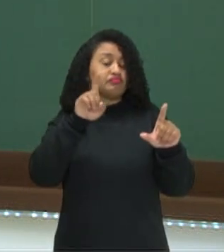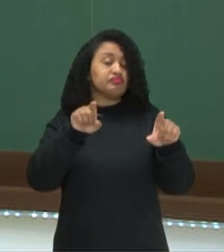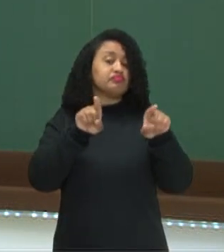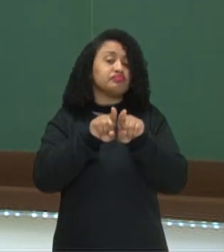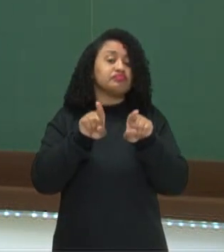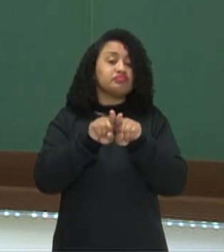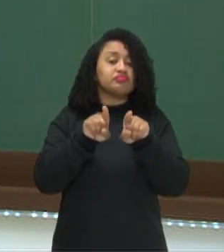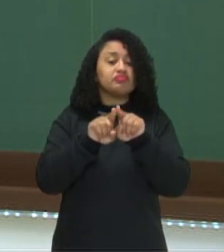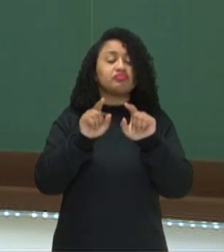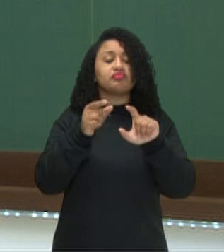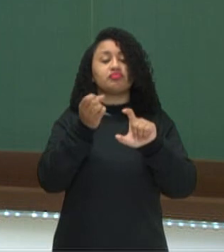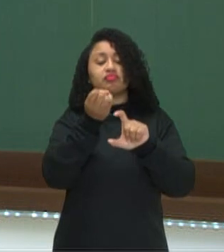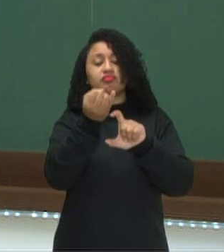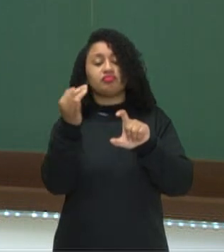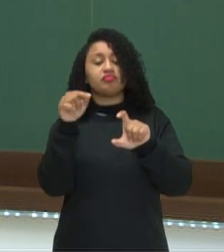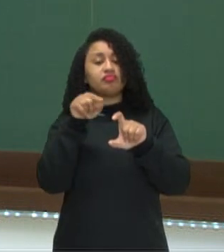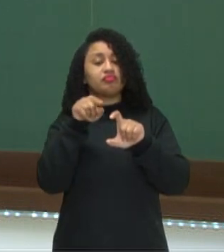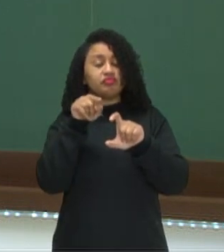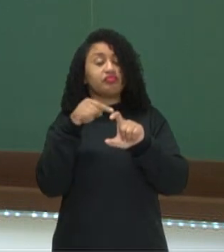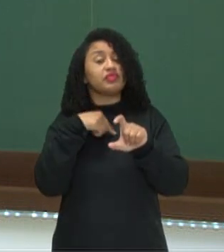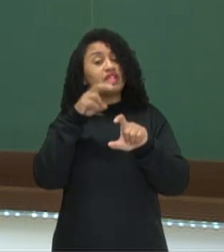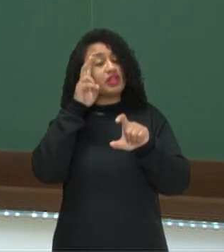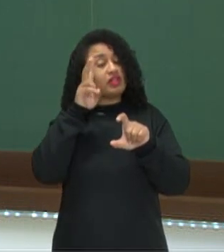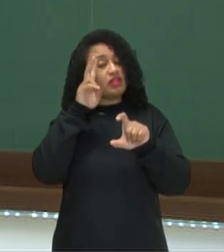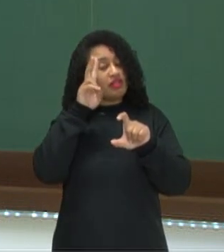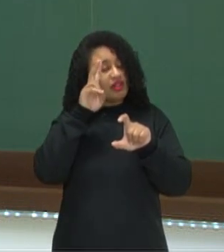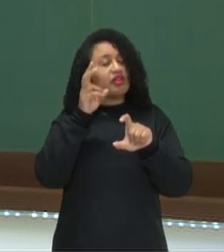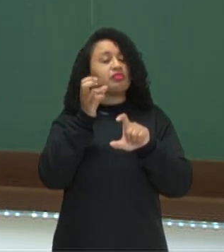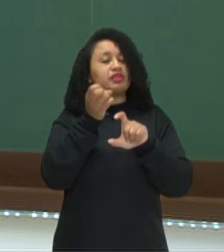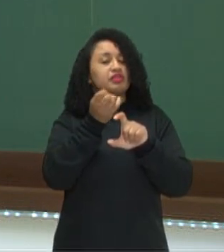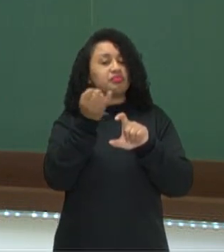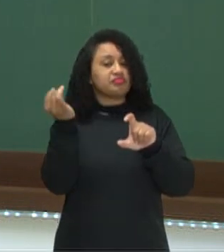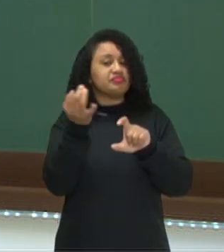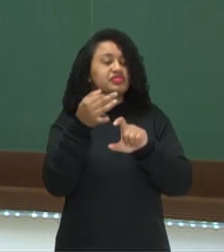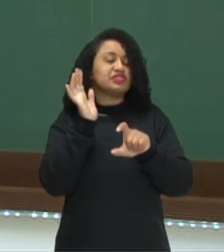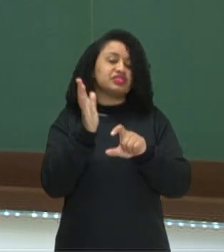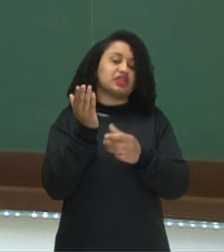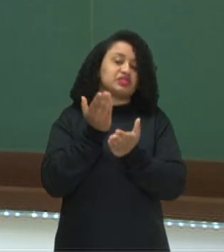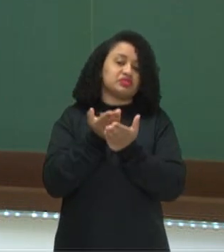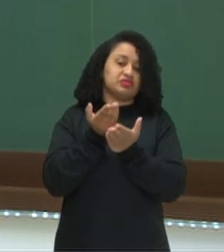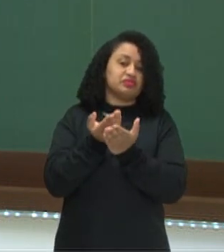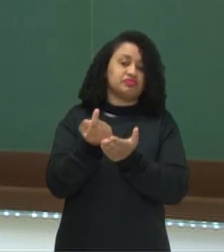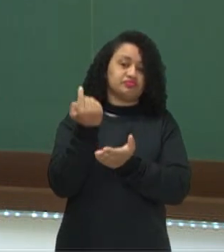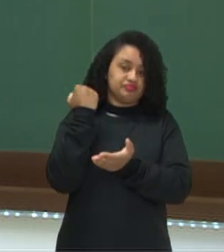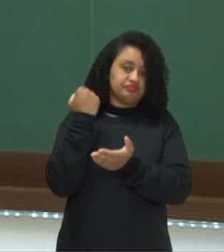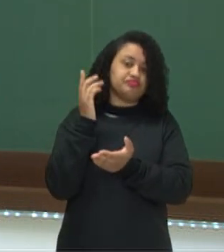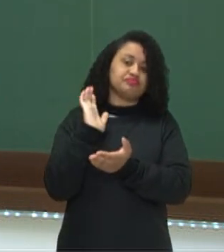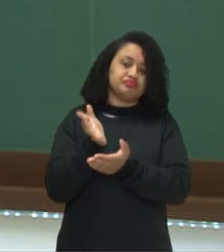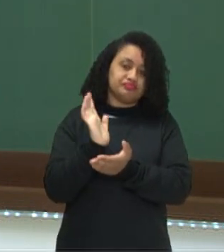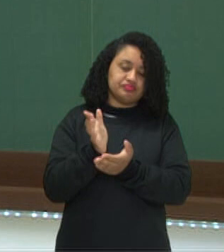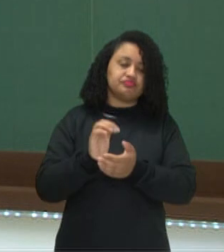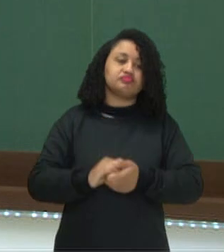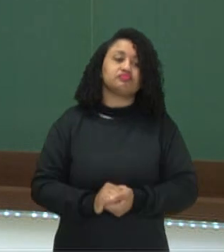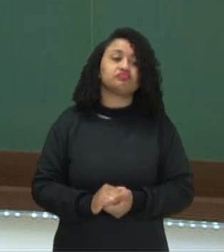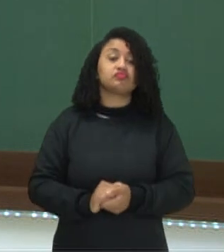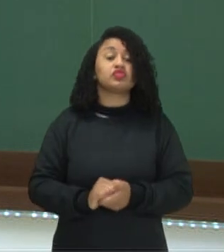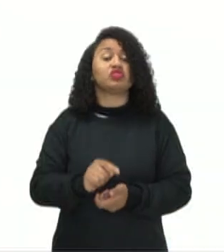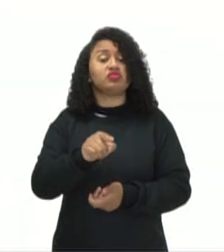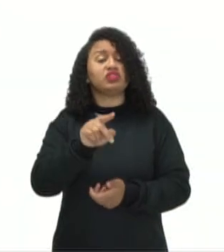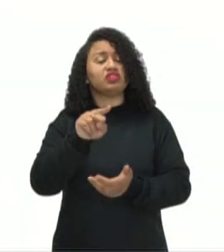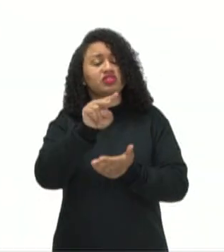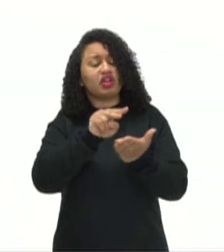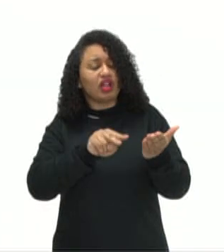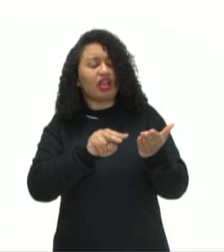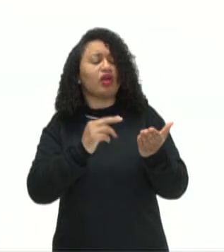lembra muito a parte de potência, de potenciação que a gente já estudou. Você já leu ou